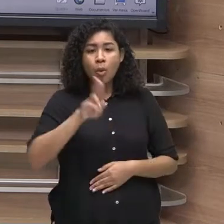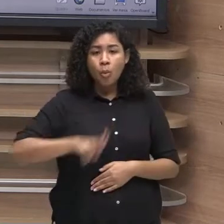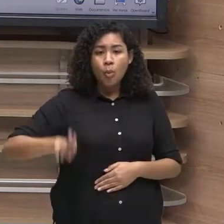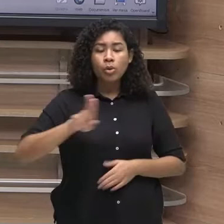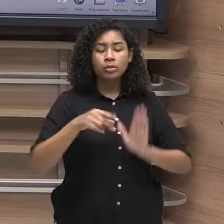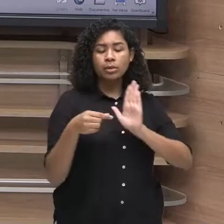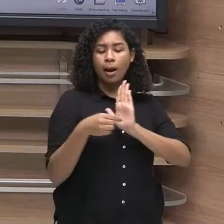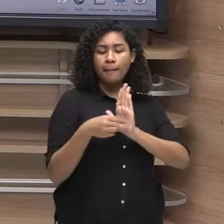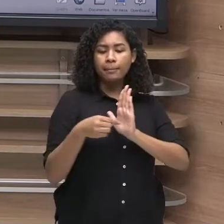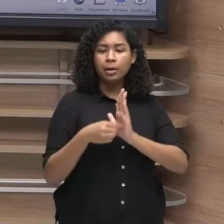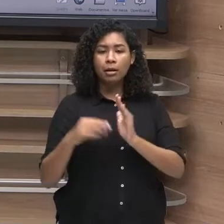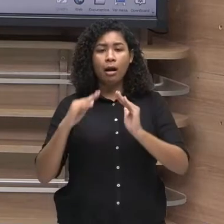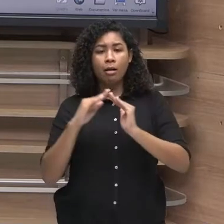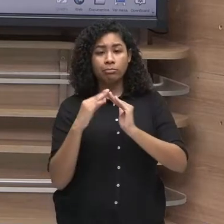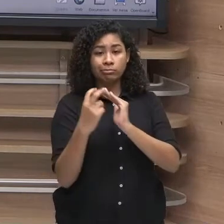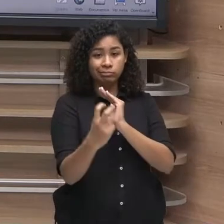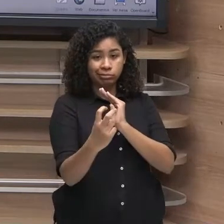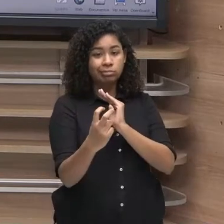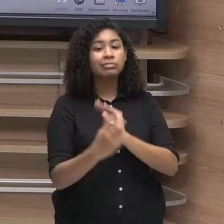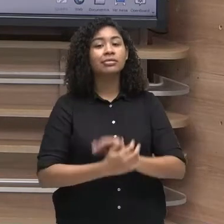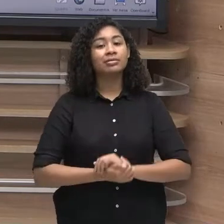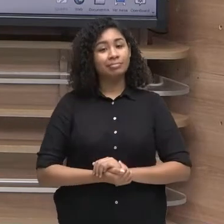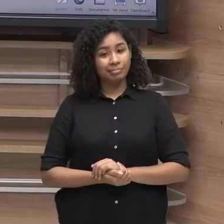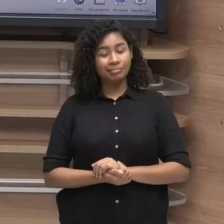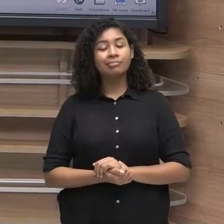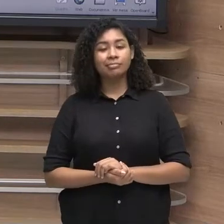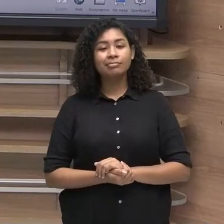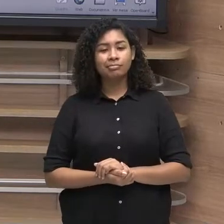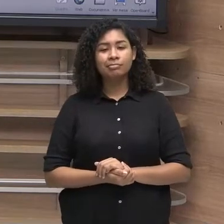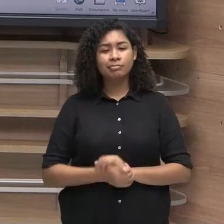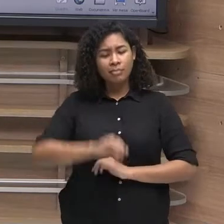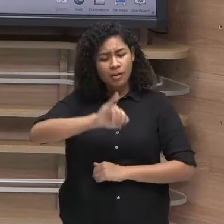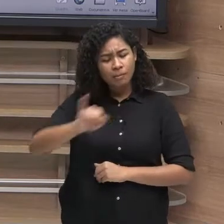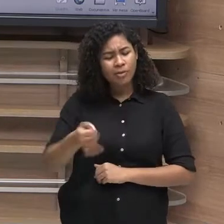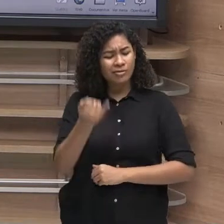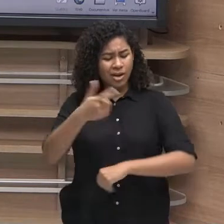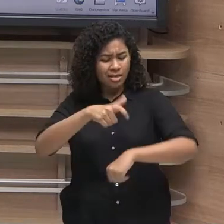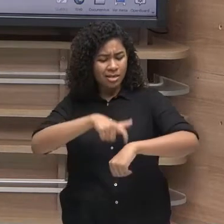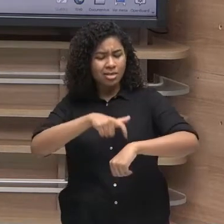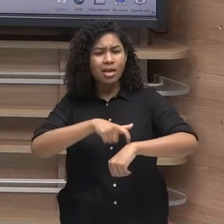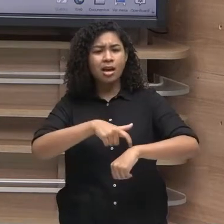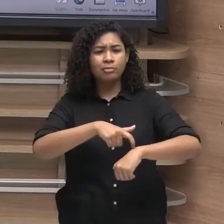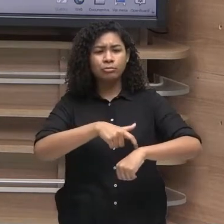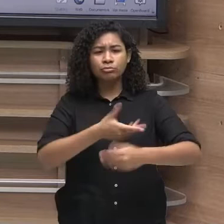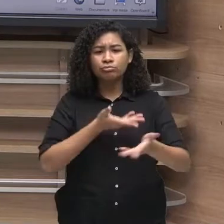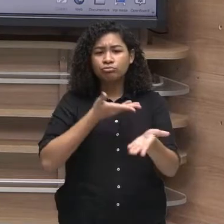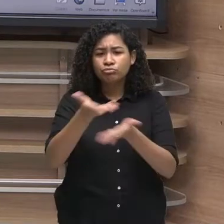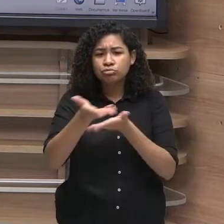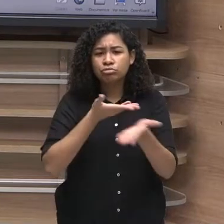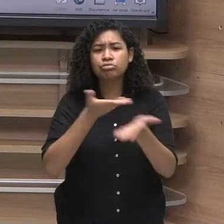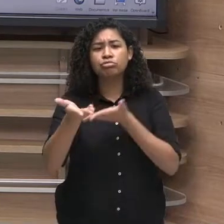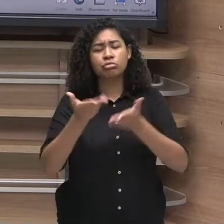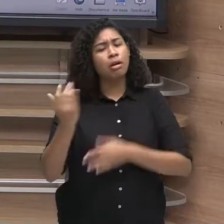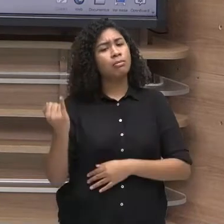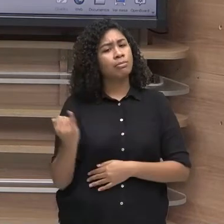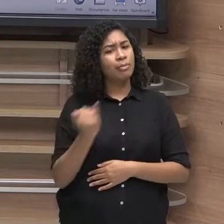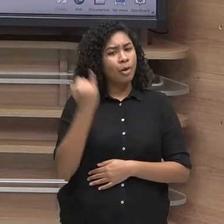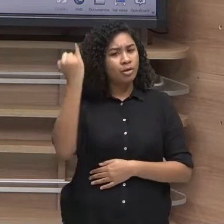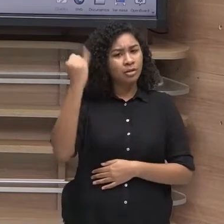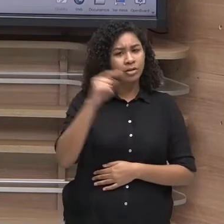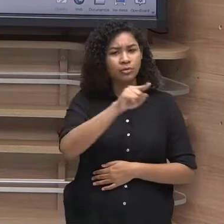Casa, né? Participa conosco, a sua contribuição é muito importante. A você que está na TV,